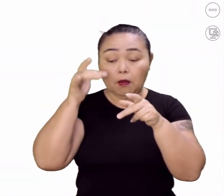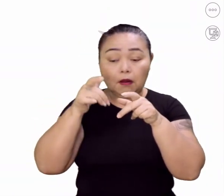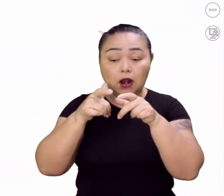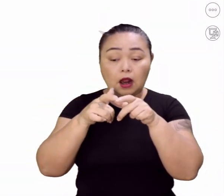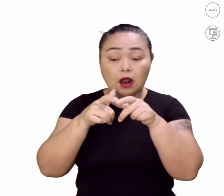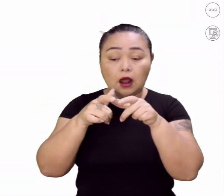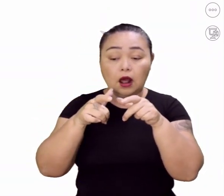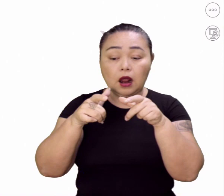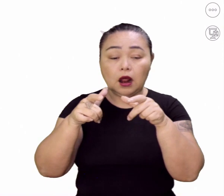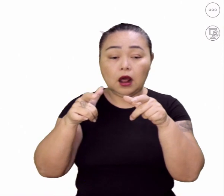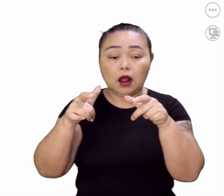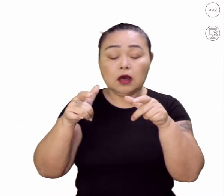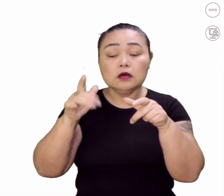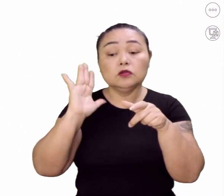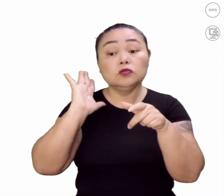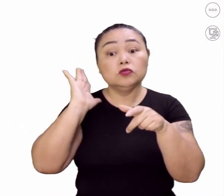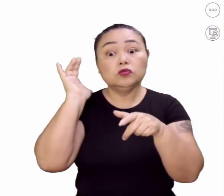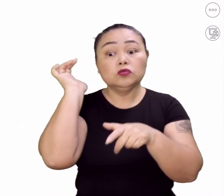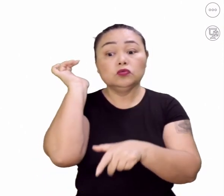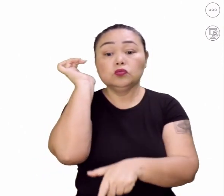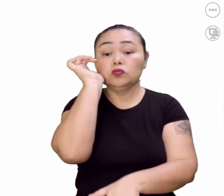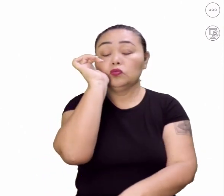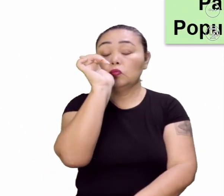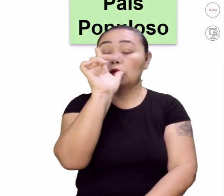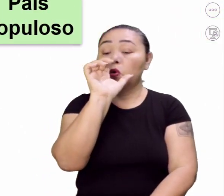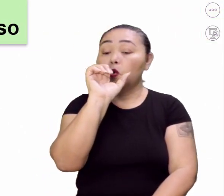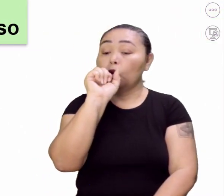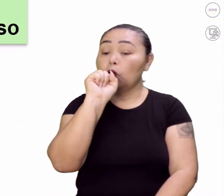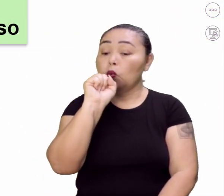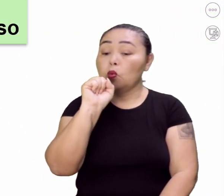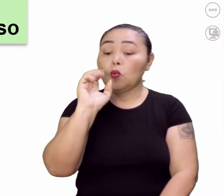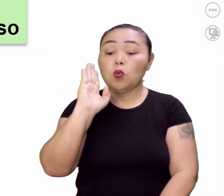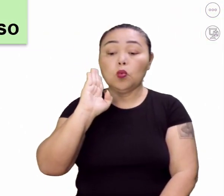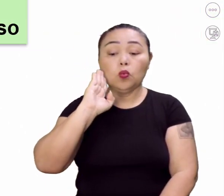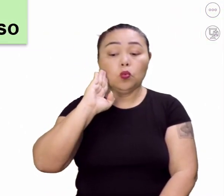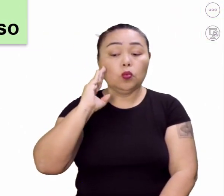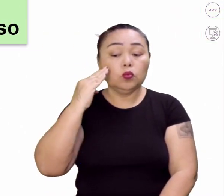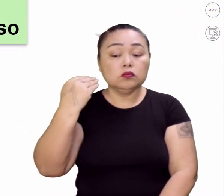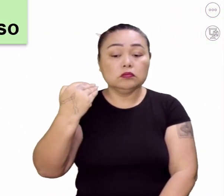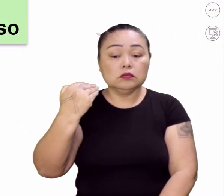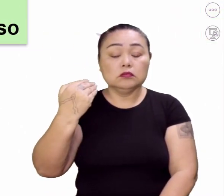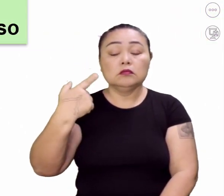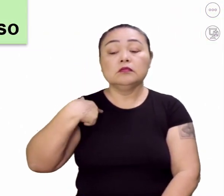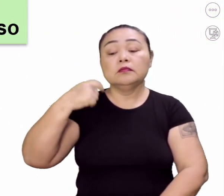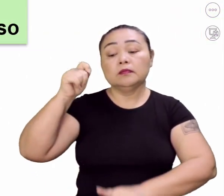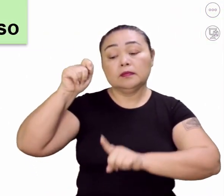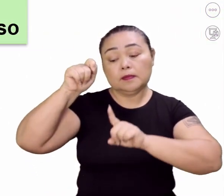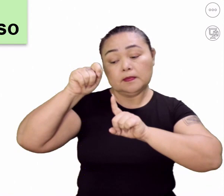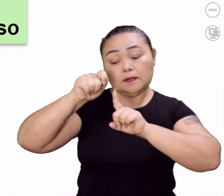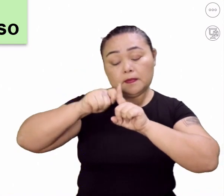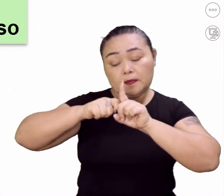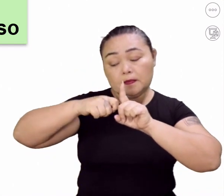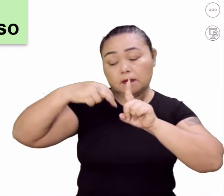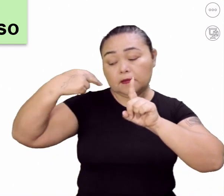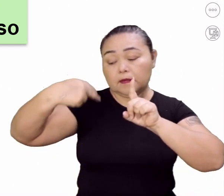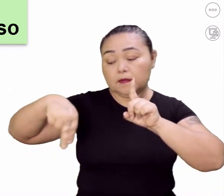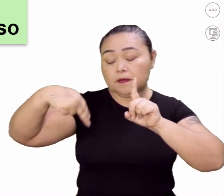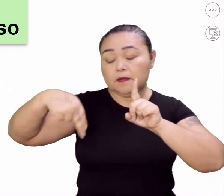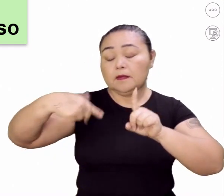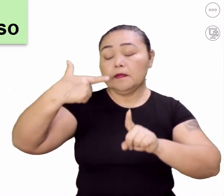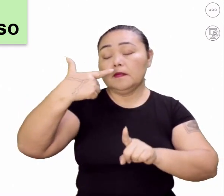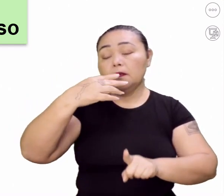isso? Já alcançamos 8 bilhões, né? Isso, Agora em novembro de 2022.